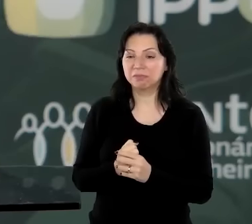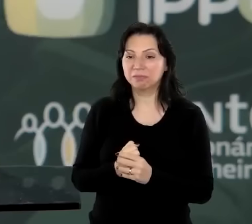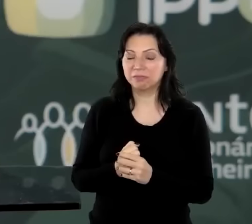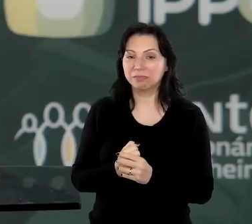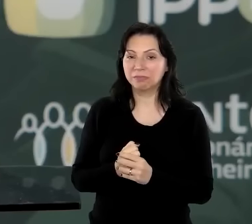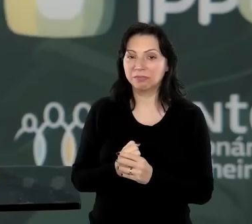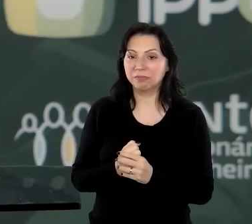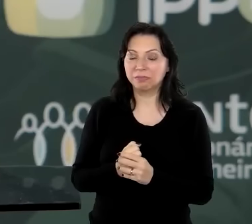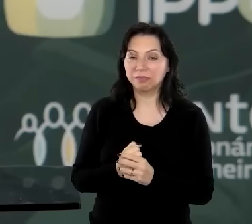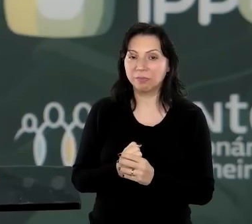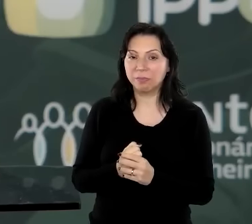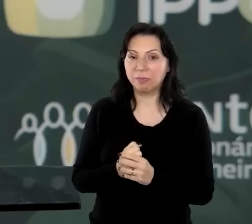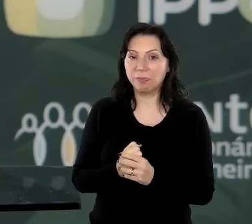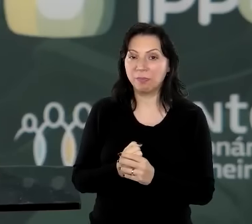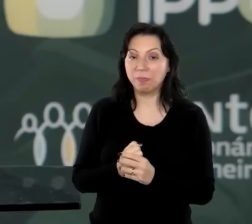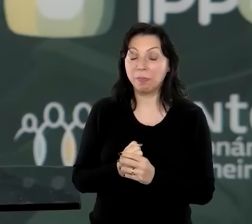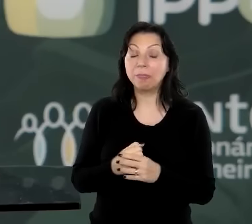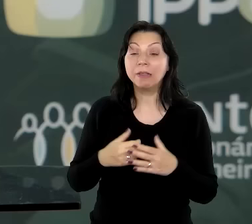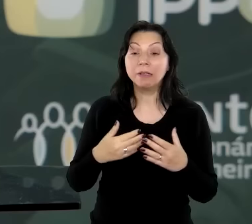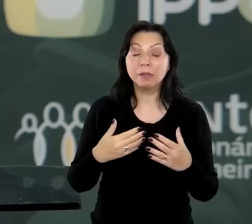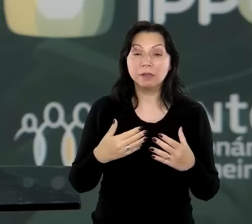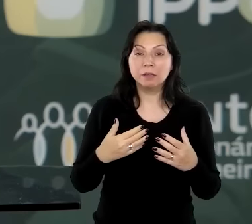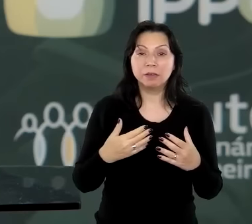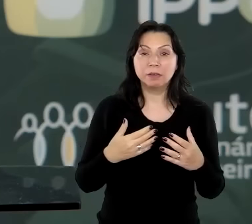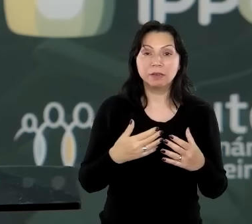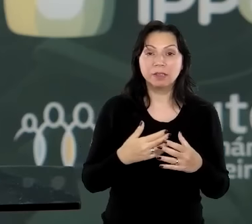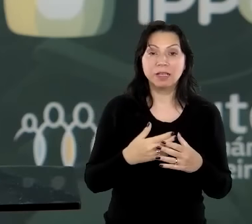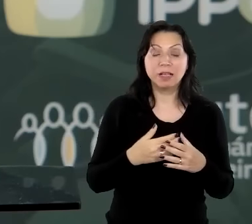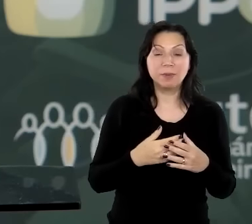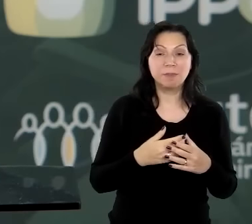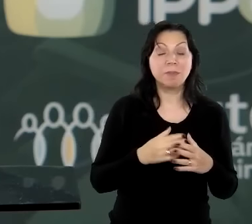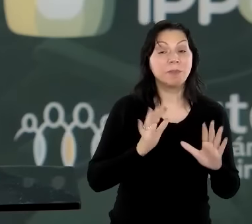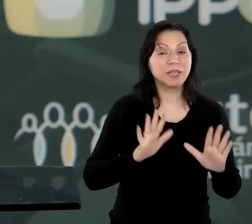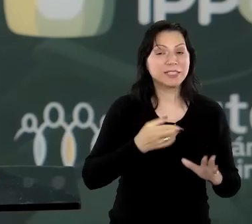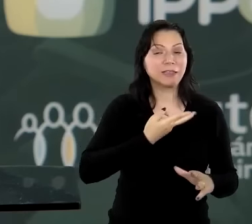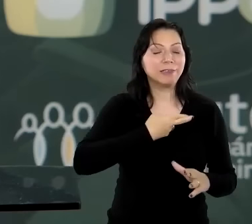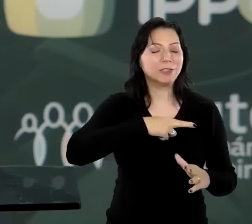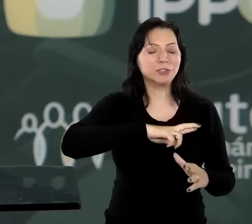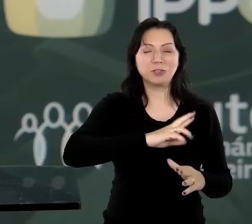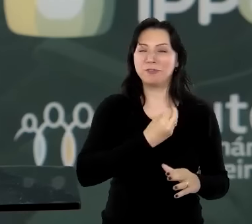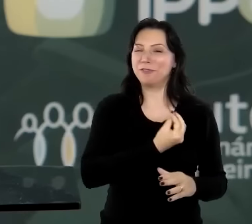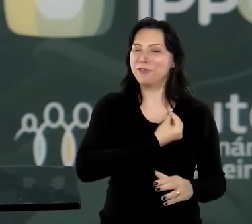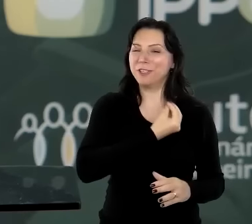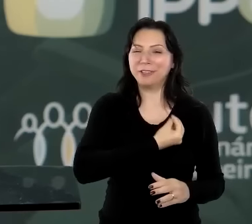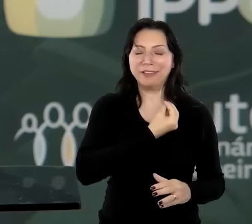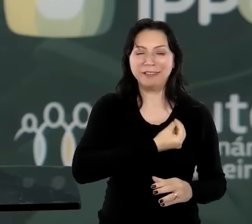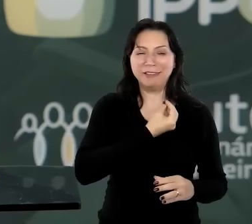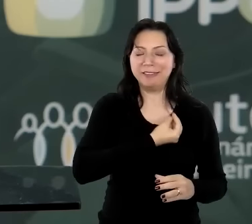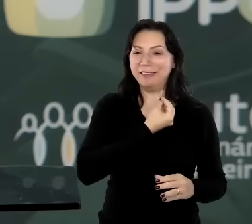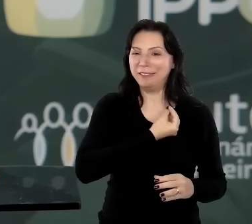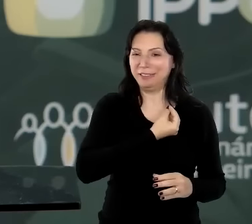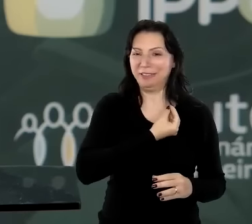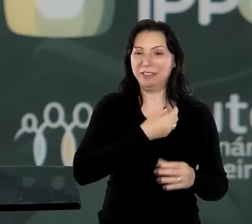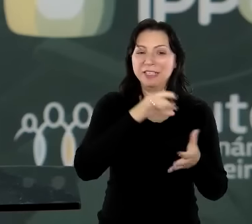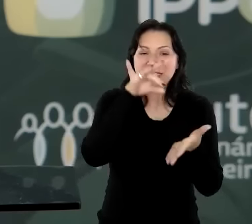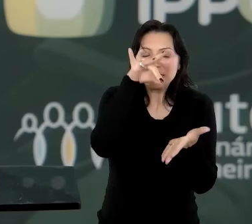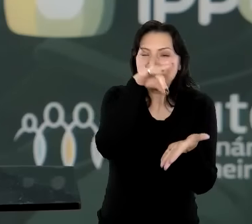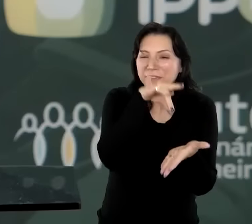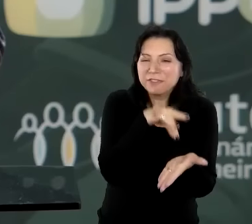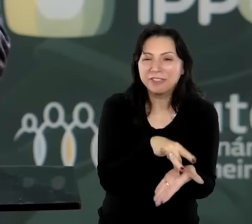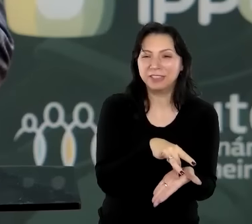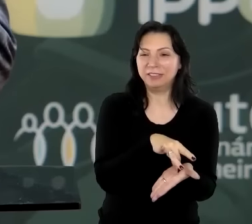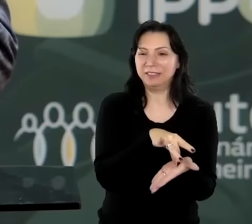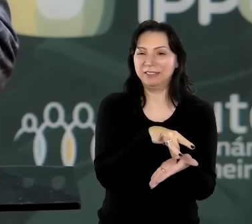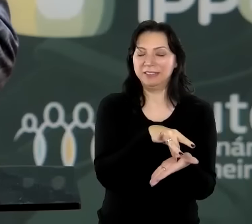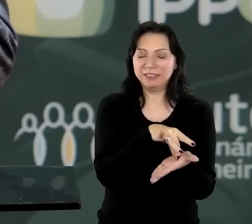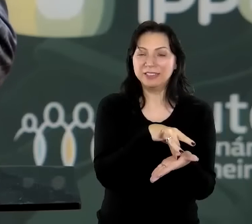paredes. E o cristianismo é a religião do caminho, e não a religião das